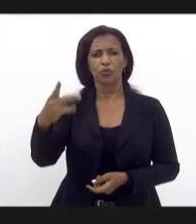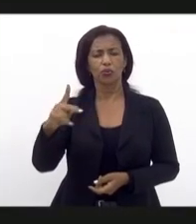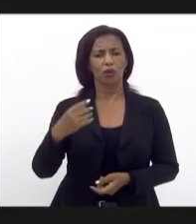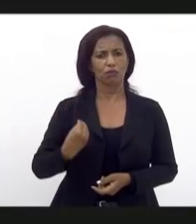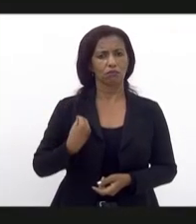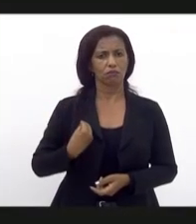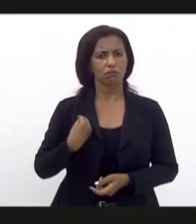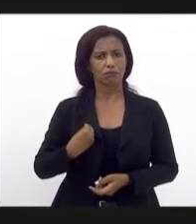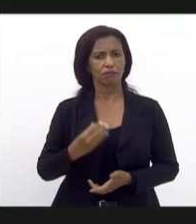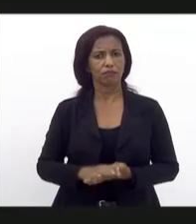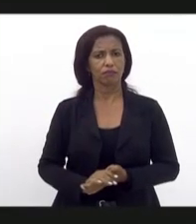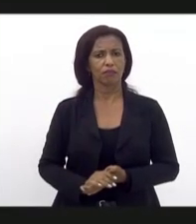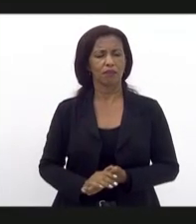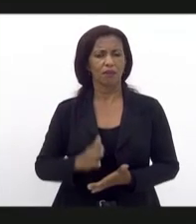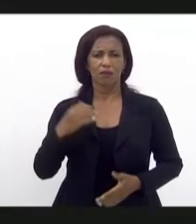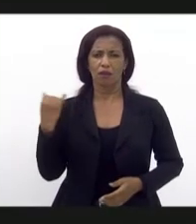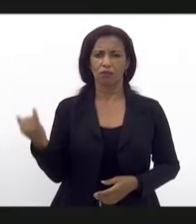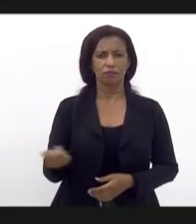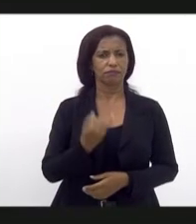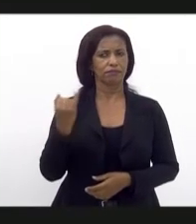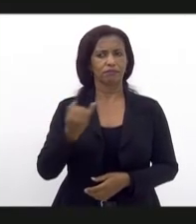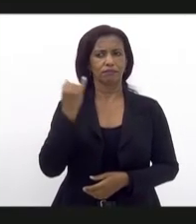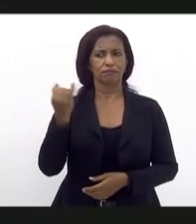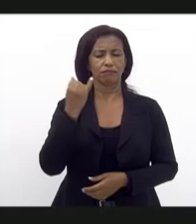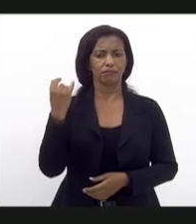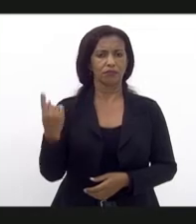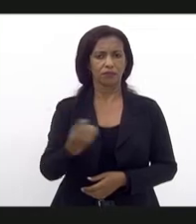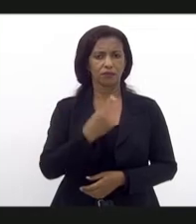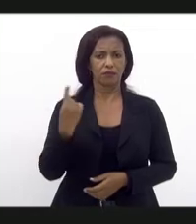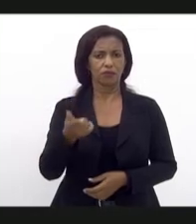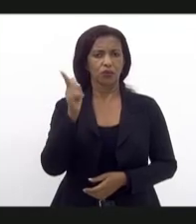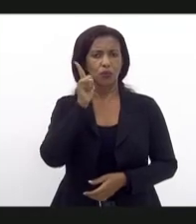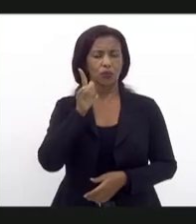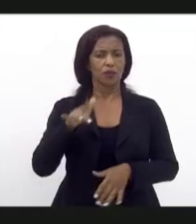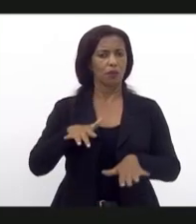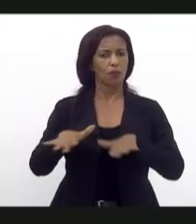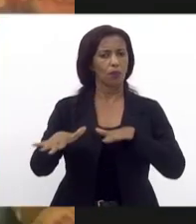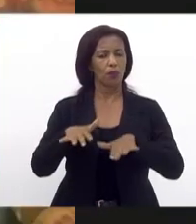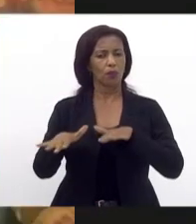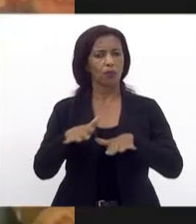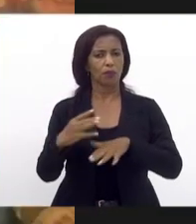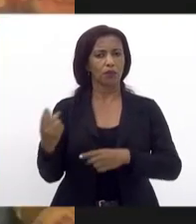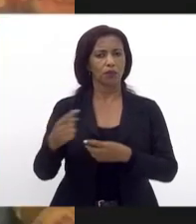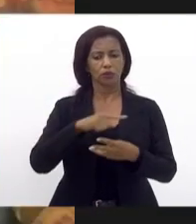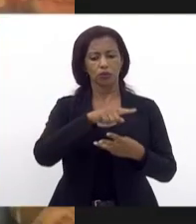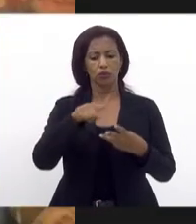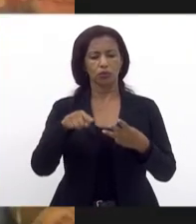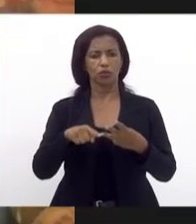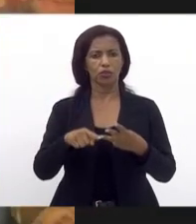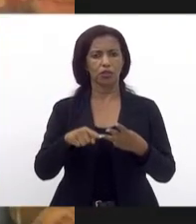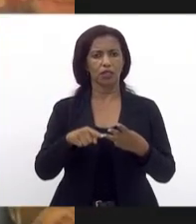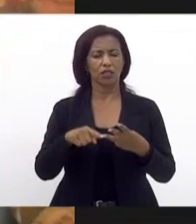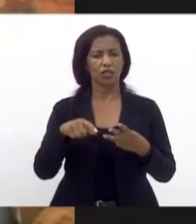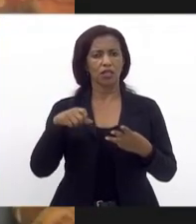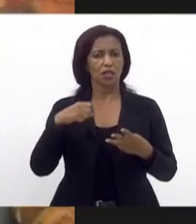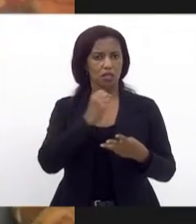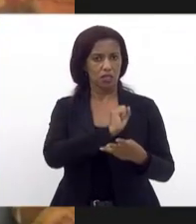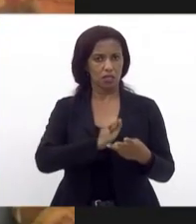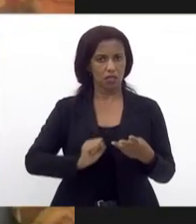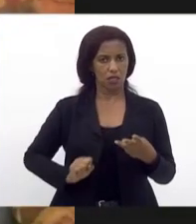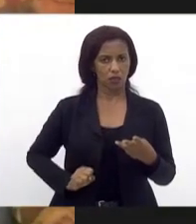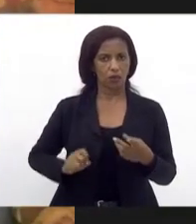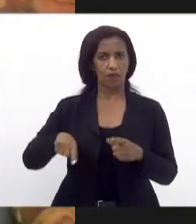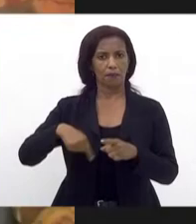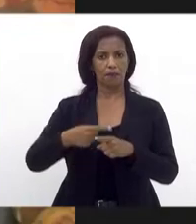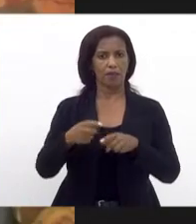presença, mas eu acho fundamental que a gente consiga uma mobilização dos três senadores e uma mobilização da